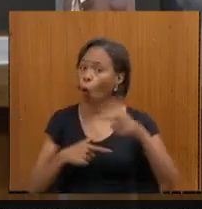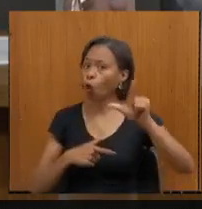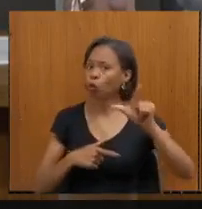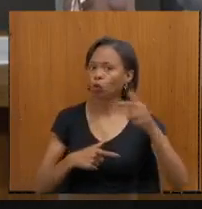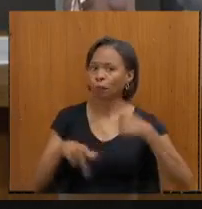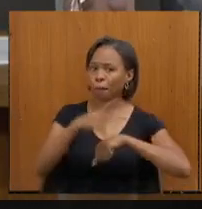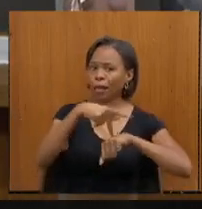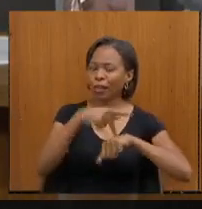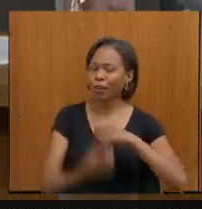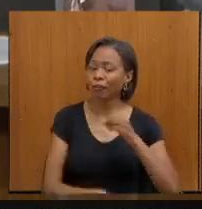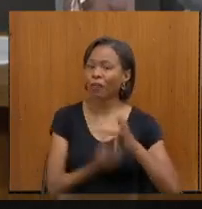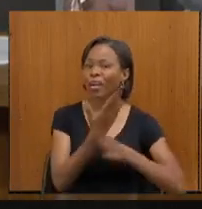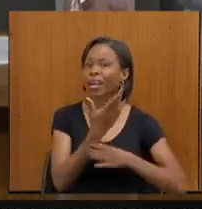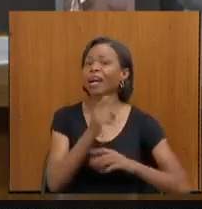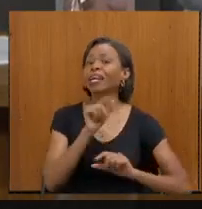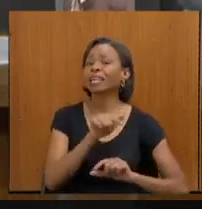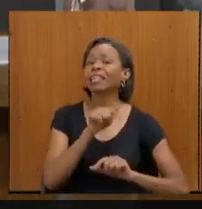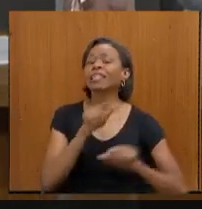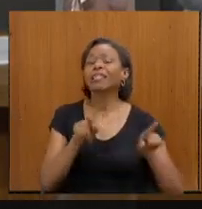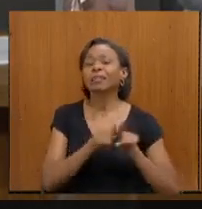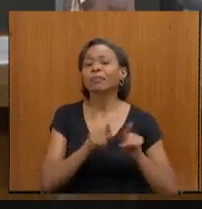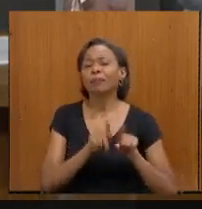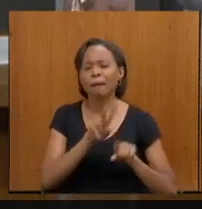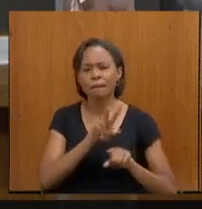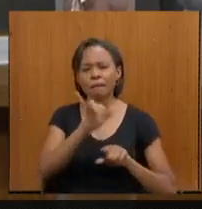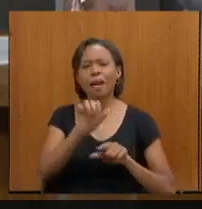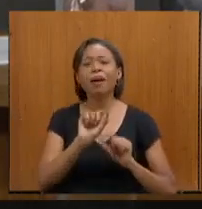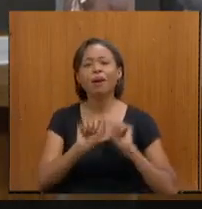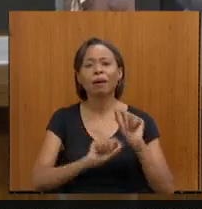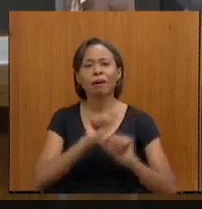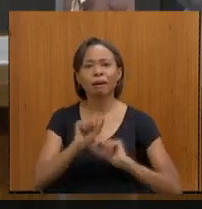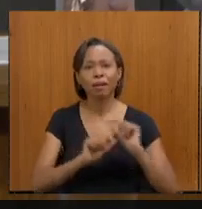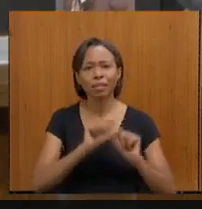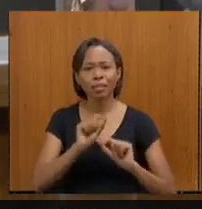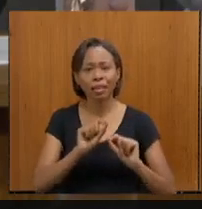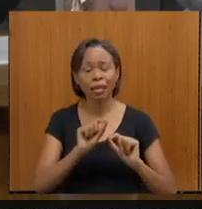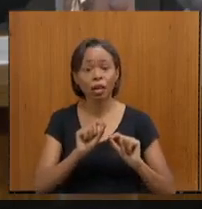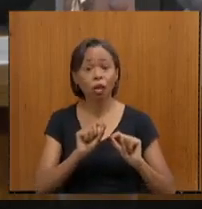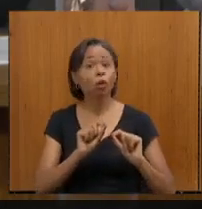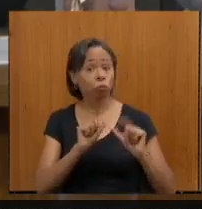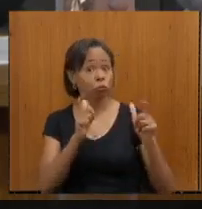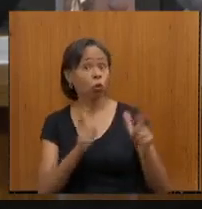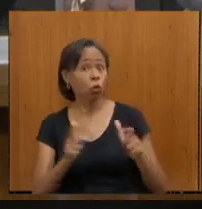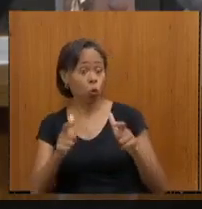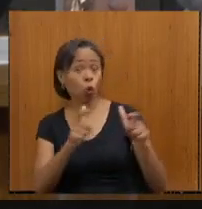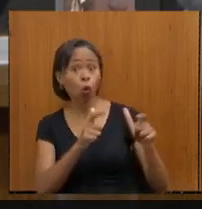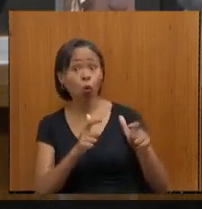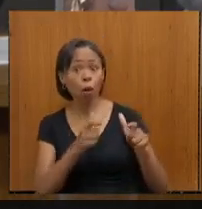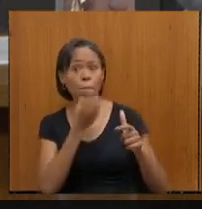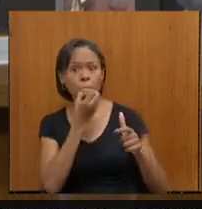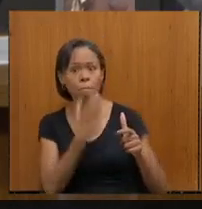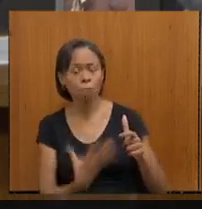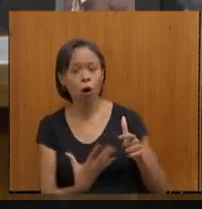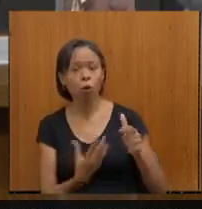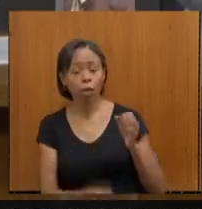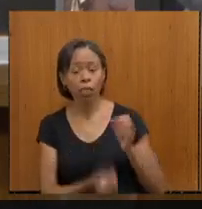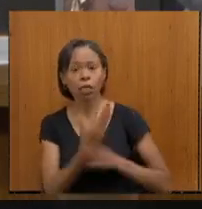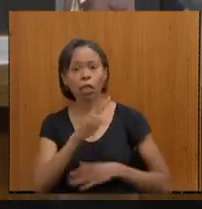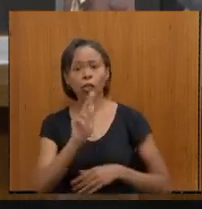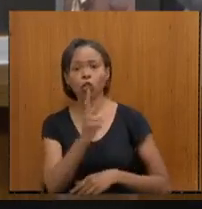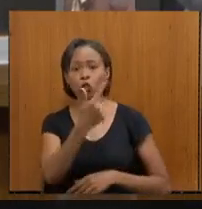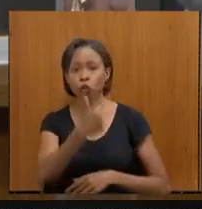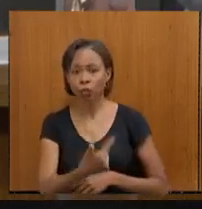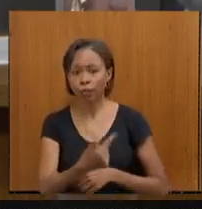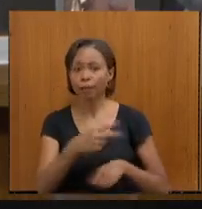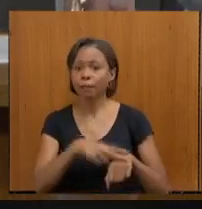vão se colocar como um Leia muito grande na produção de hidrogênio verde e na